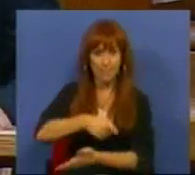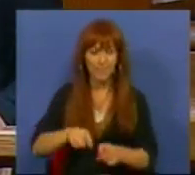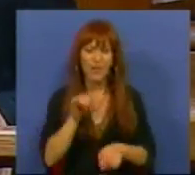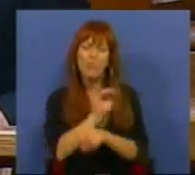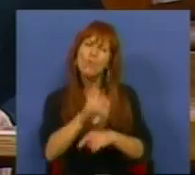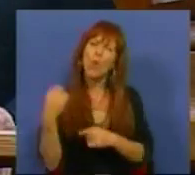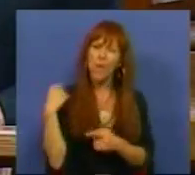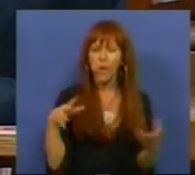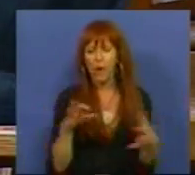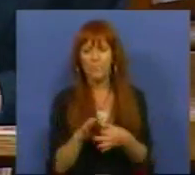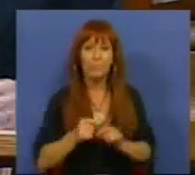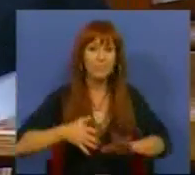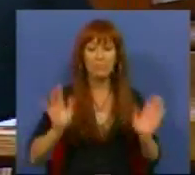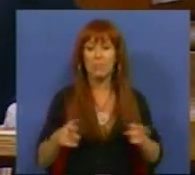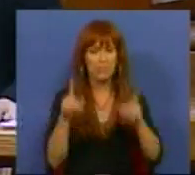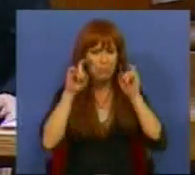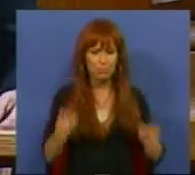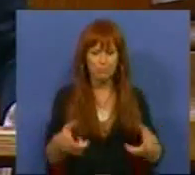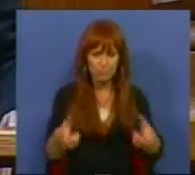alimentar clientelas não é preciso contenção.